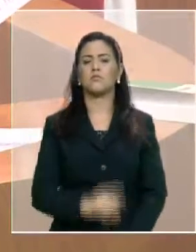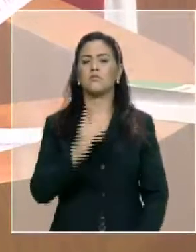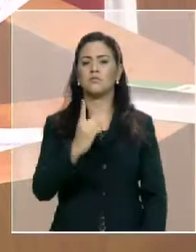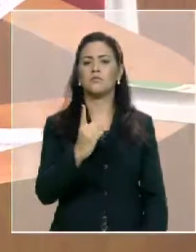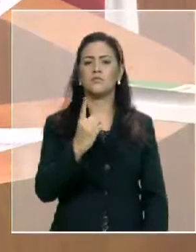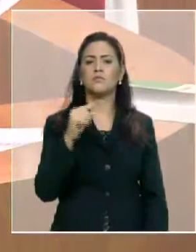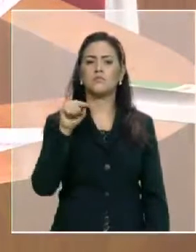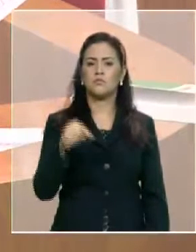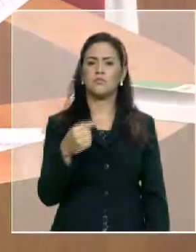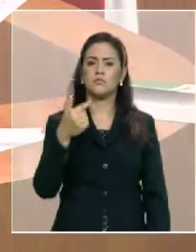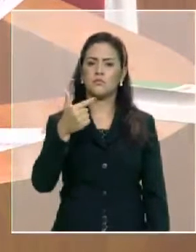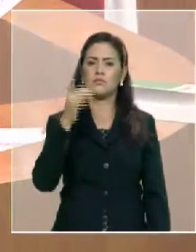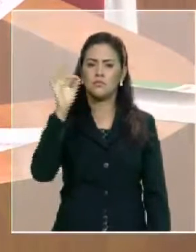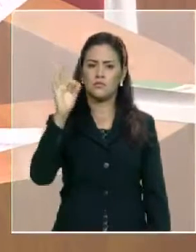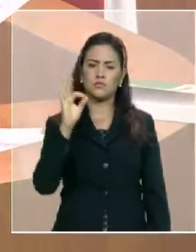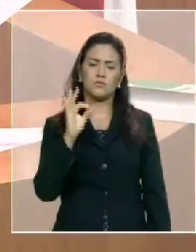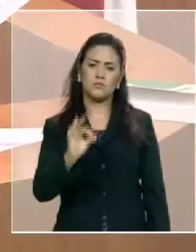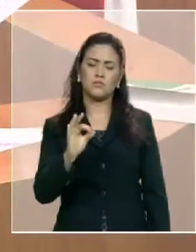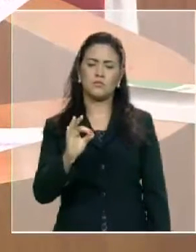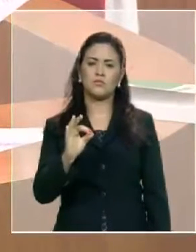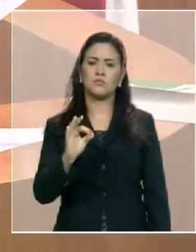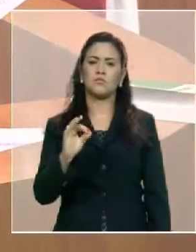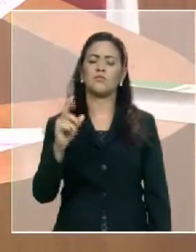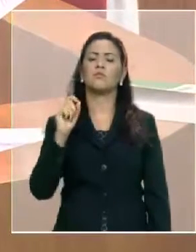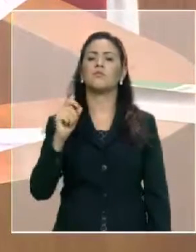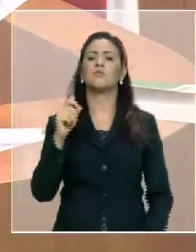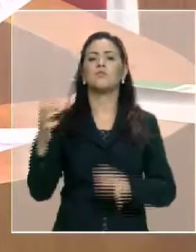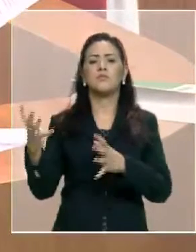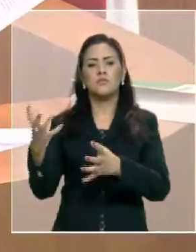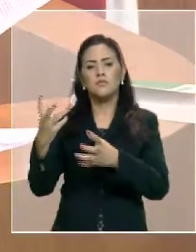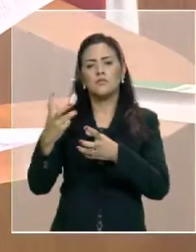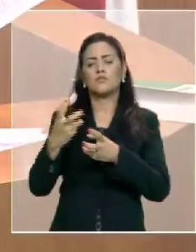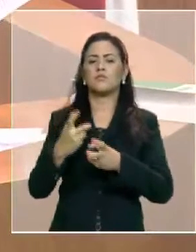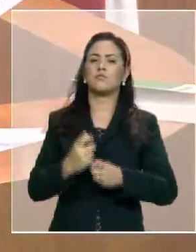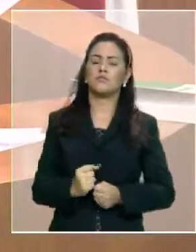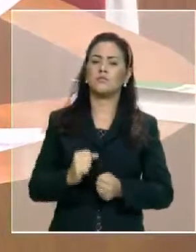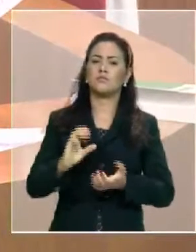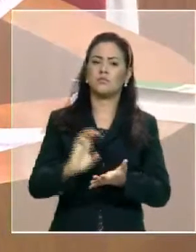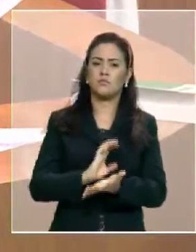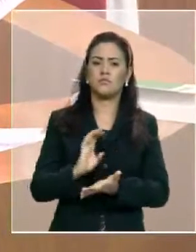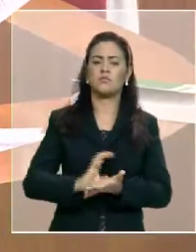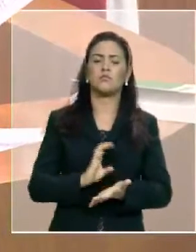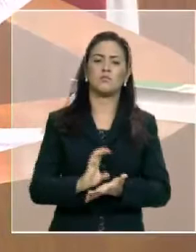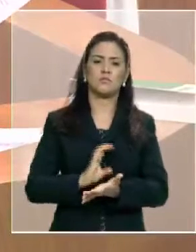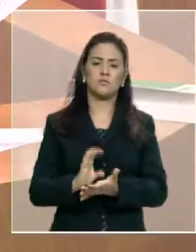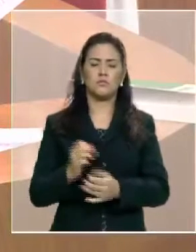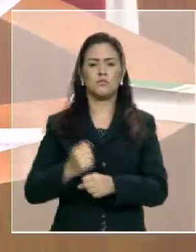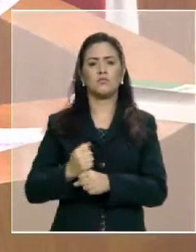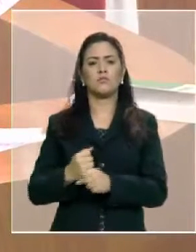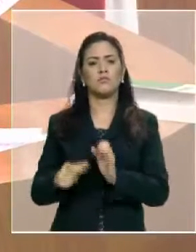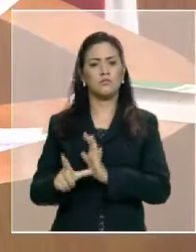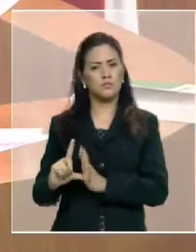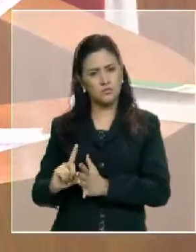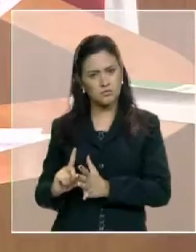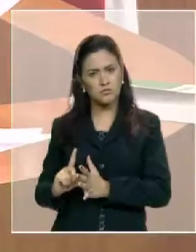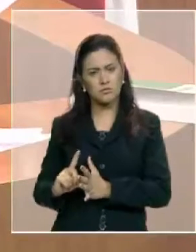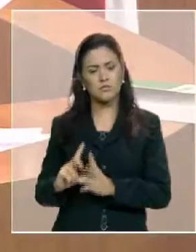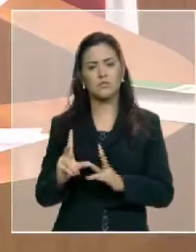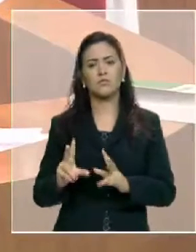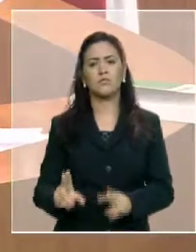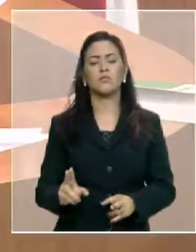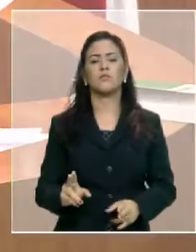1,2% da receita corrente líquida realizada no exercício anterior, conforme os critérios para